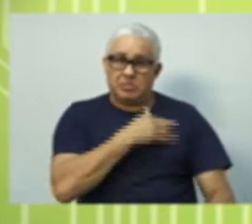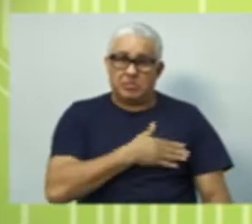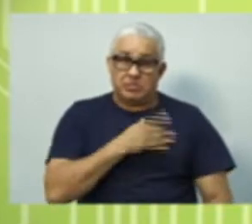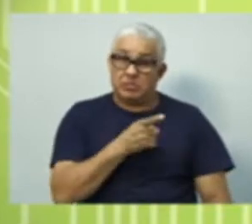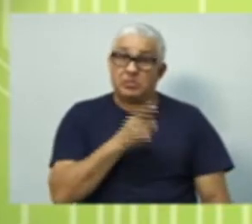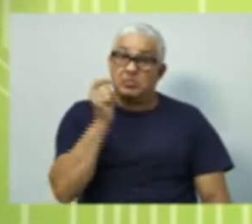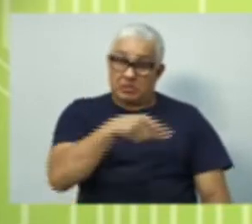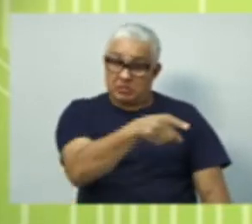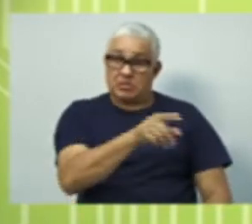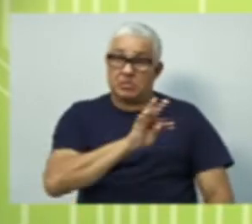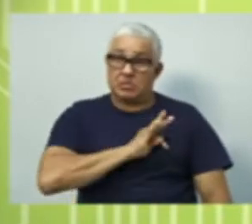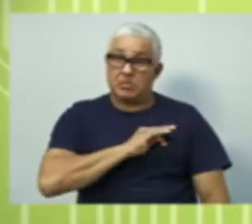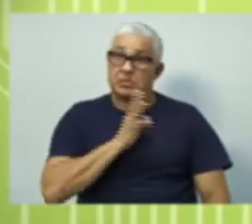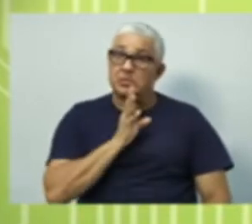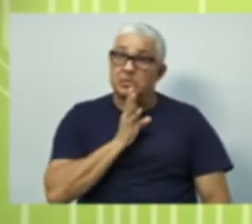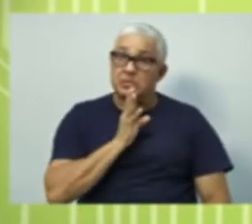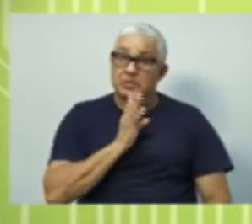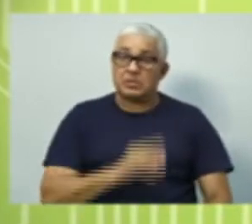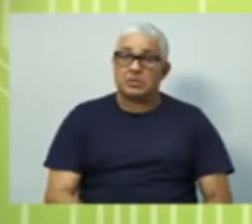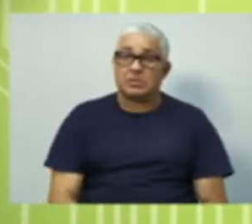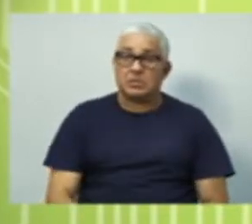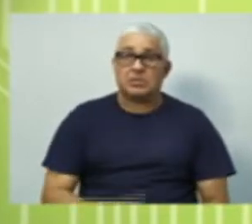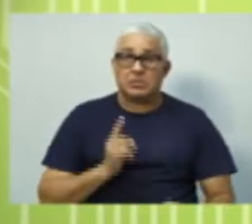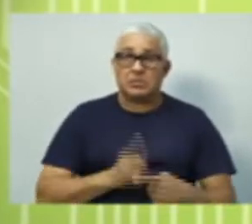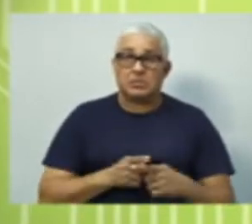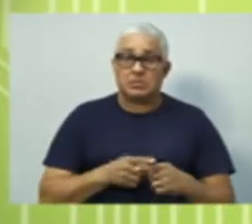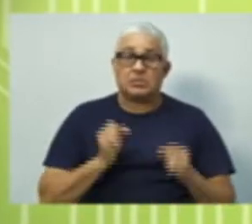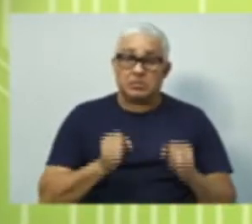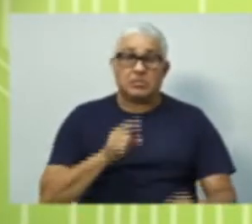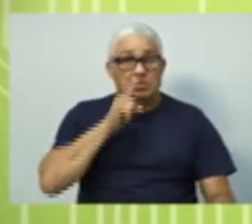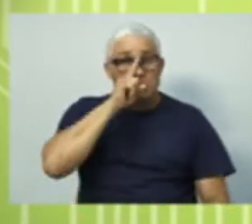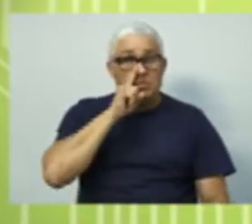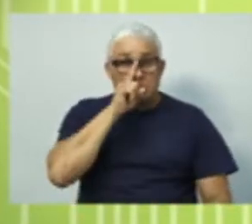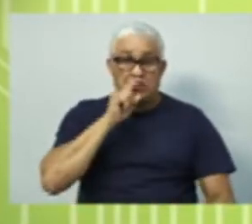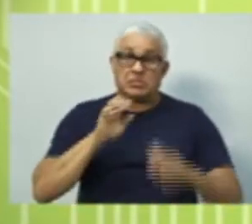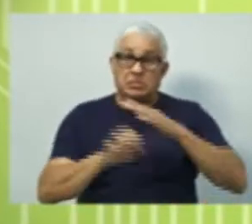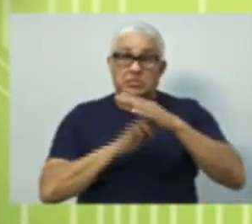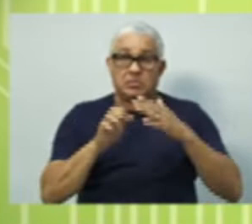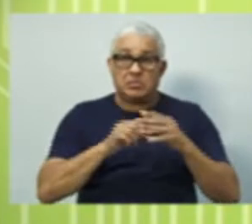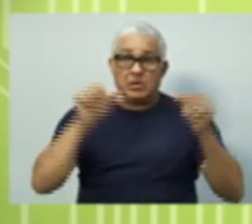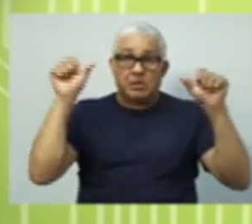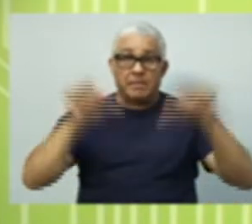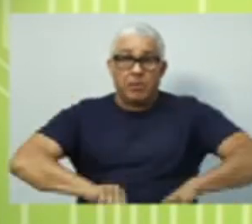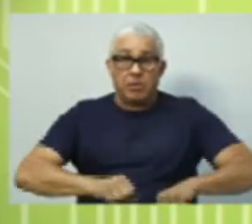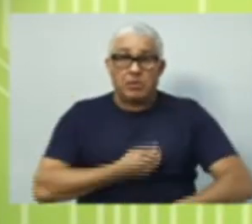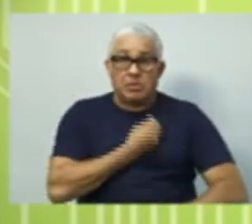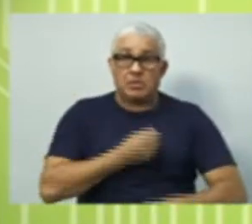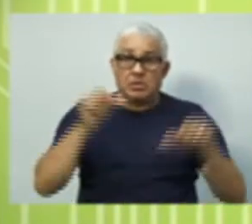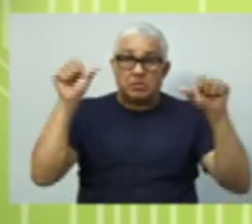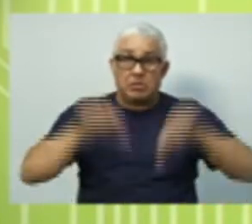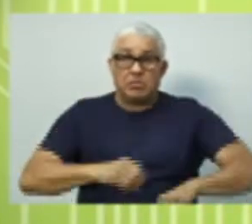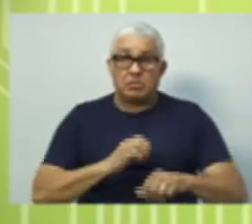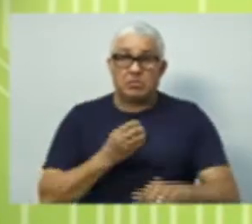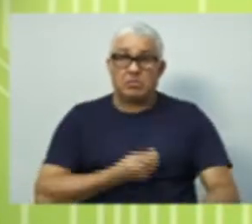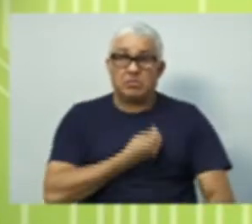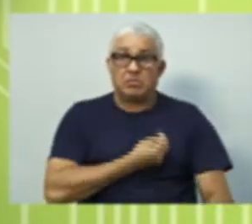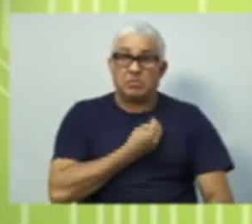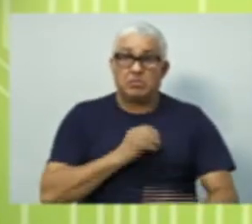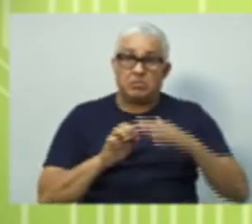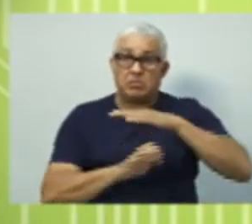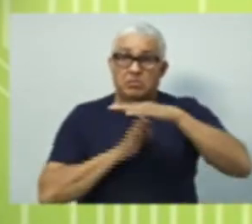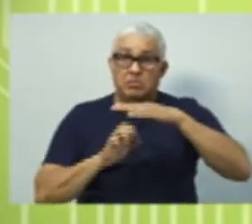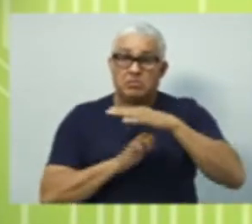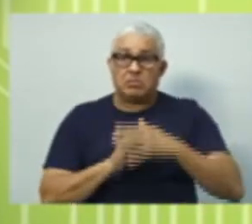técnico, façam isso. Não pode simplesmente agradar. Essa parte do planejamento é algo novo, vou dar oportunidade a alguém que é meu